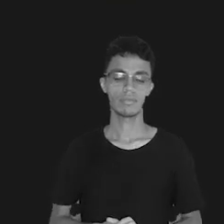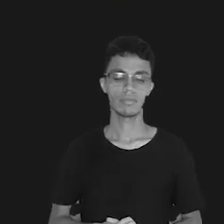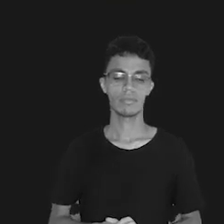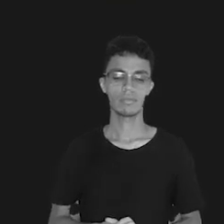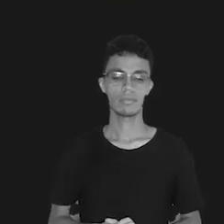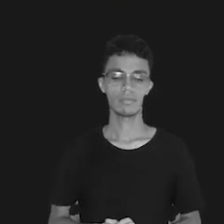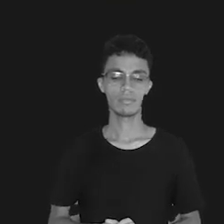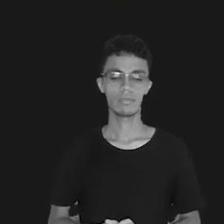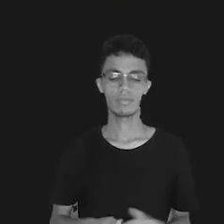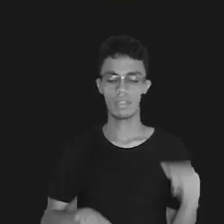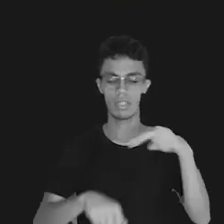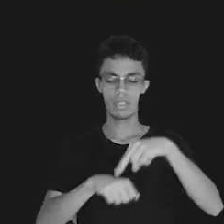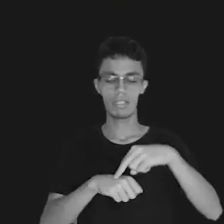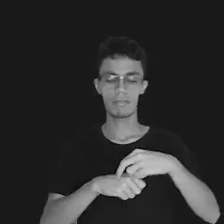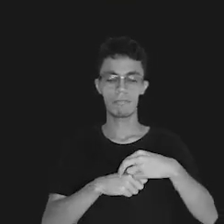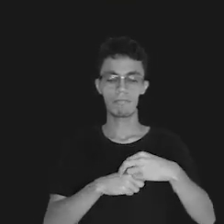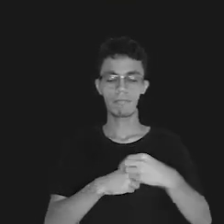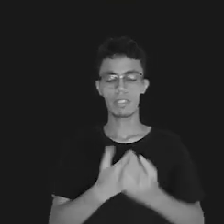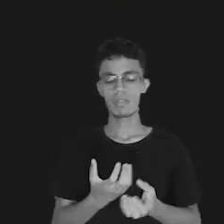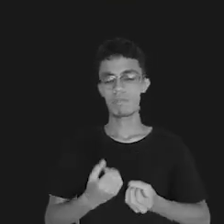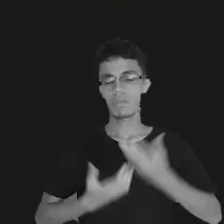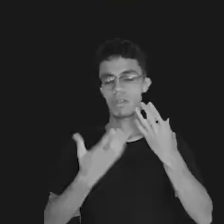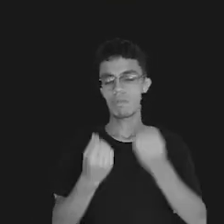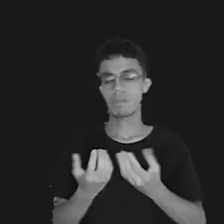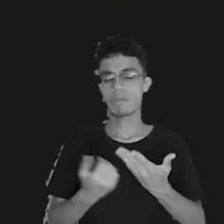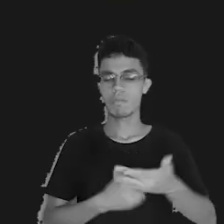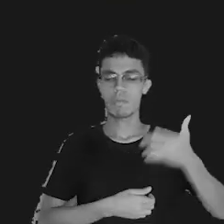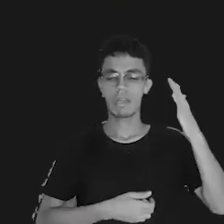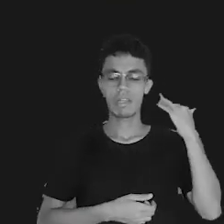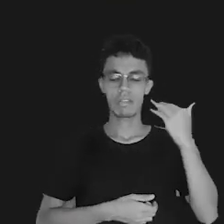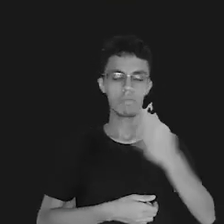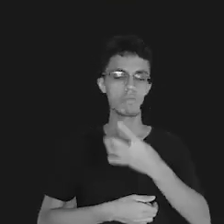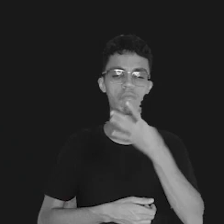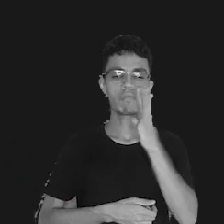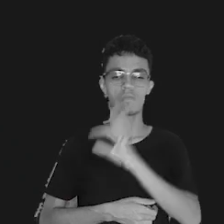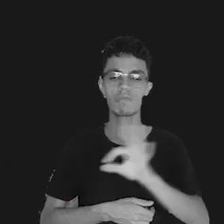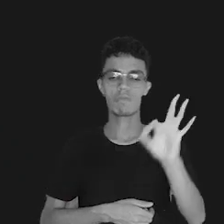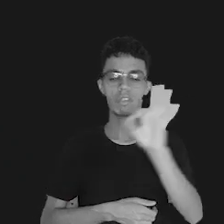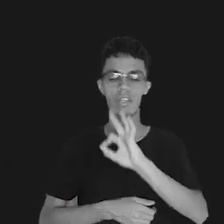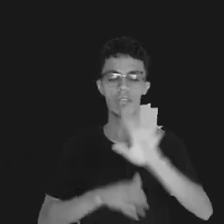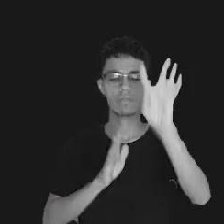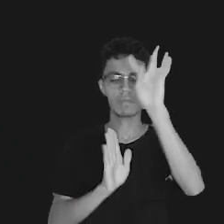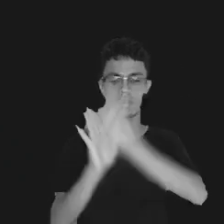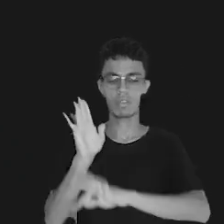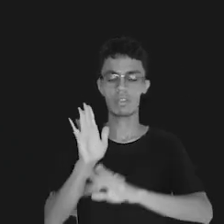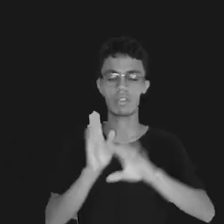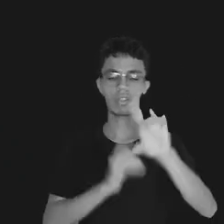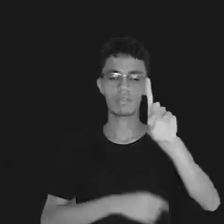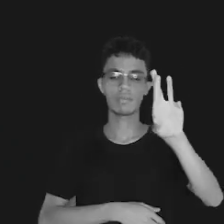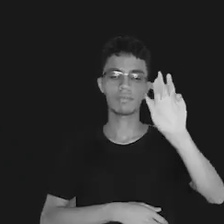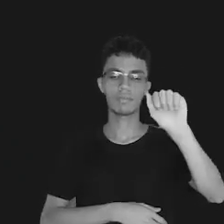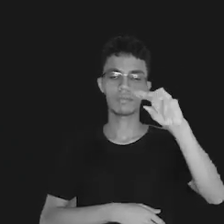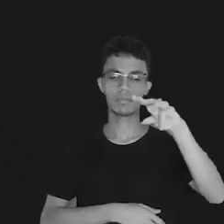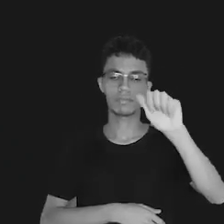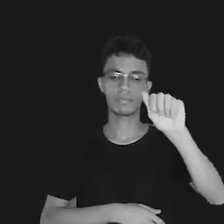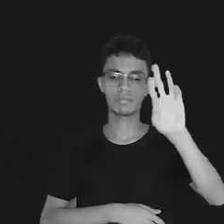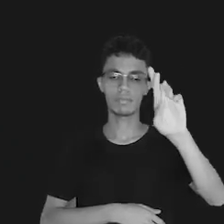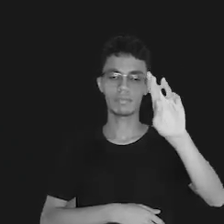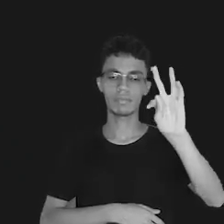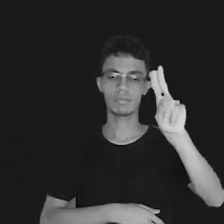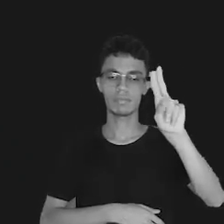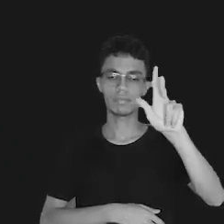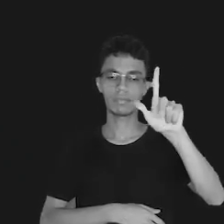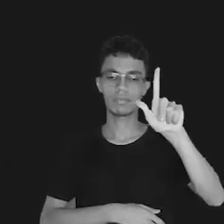aqui com a cara mal lavada que eu não conhecia os textos dramatúrgicos da Hilda, né? Eu conheço um pouco